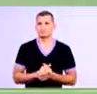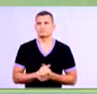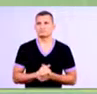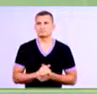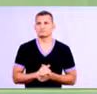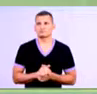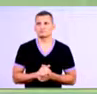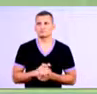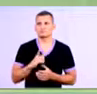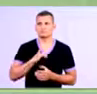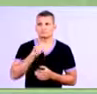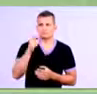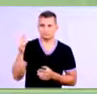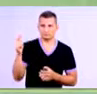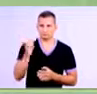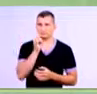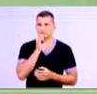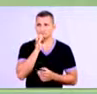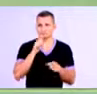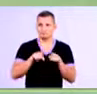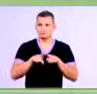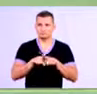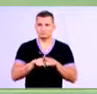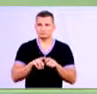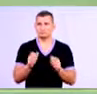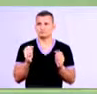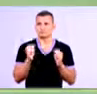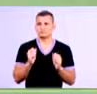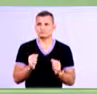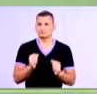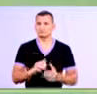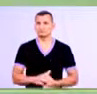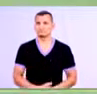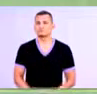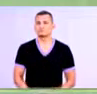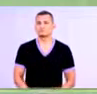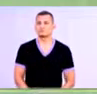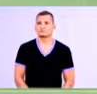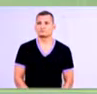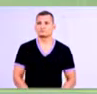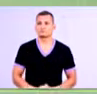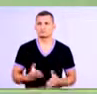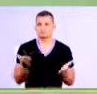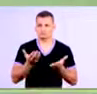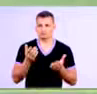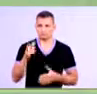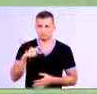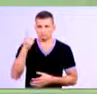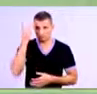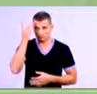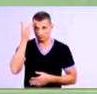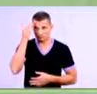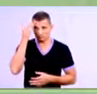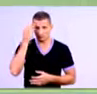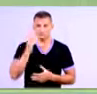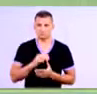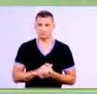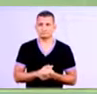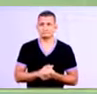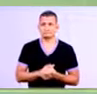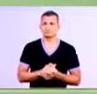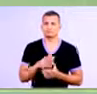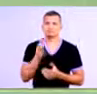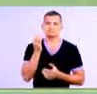E ainda tem outros estilos, né? A gente pode definir. Hoje em dia é muito comum a gente ver equipamentos